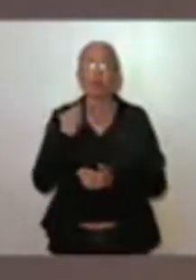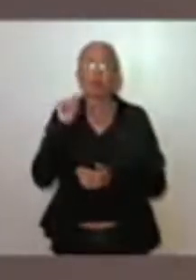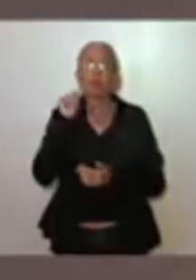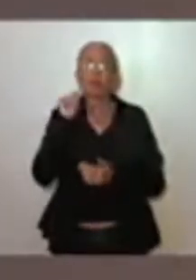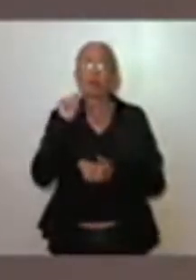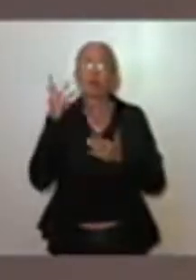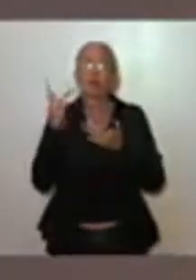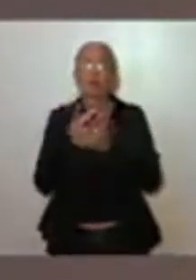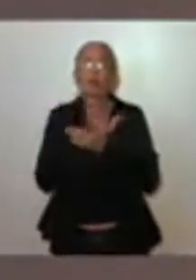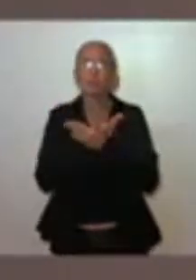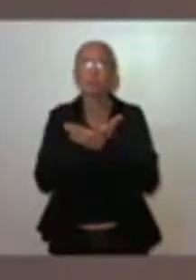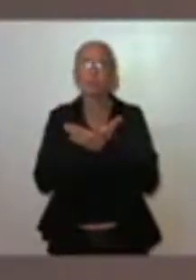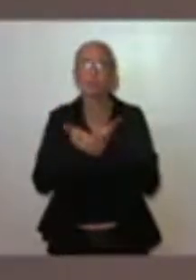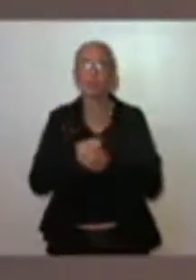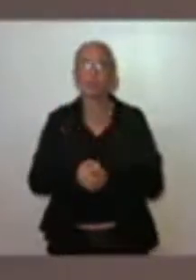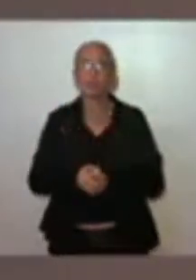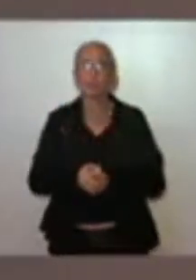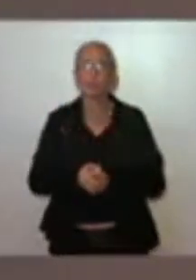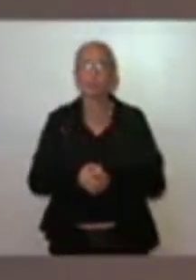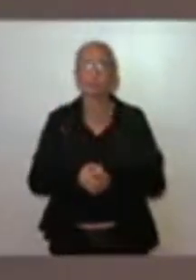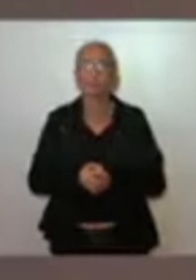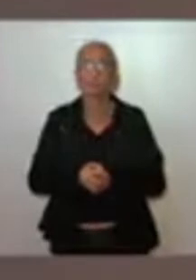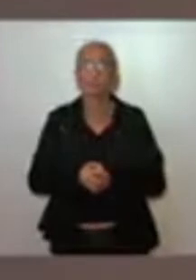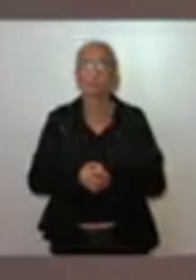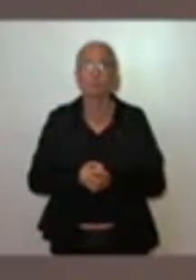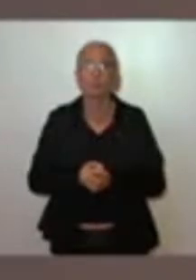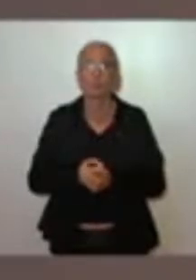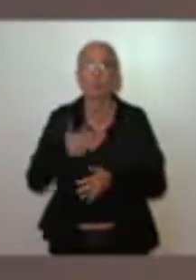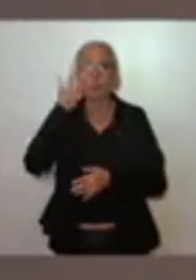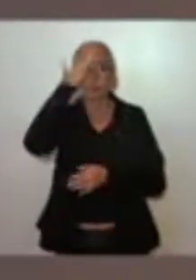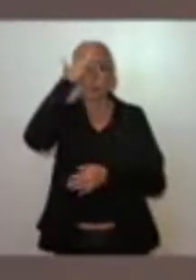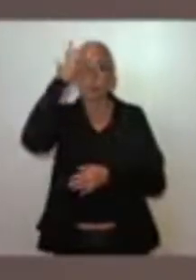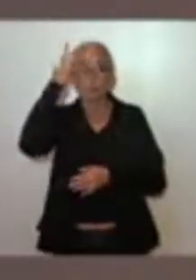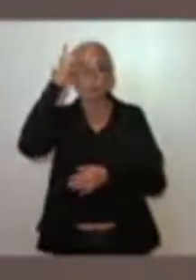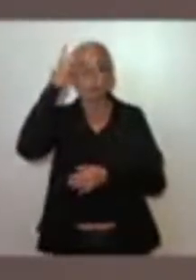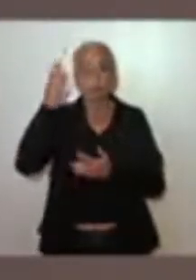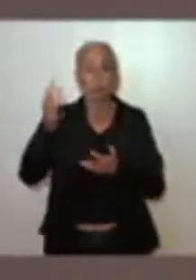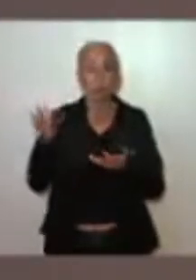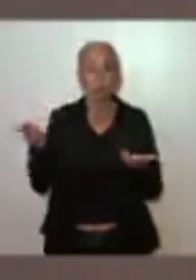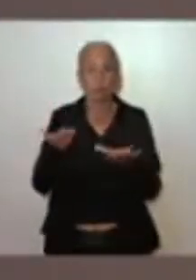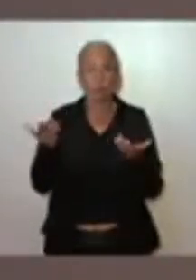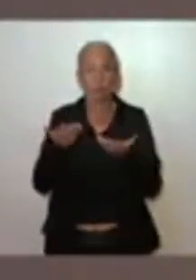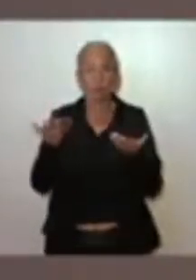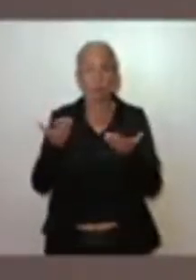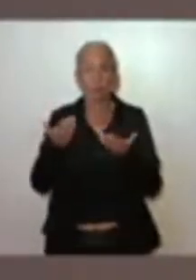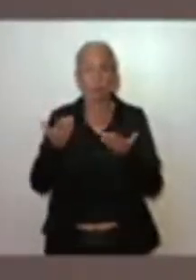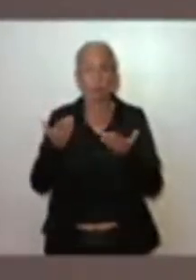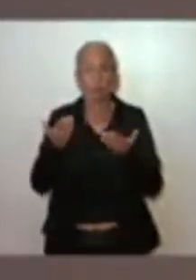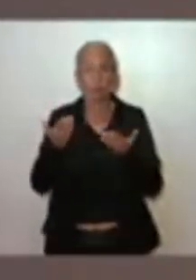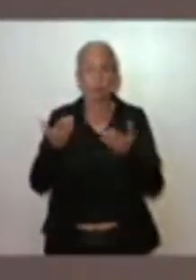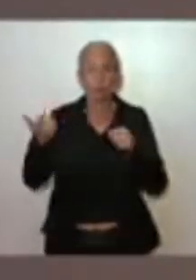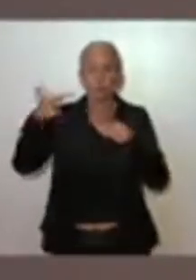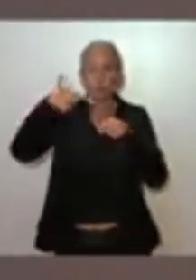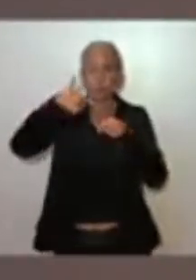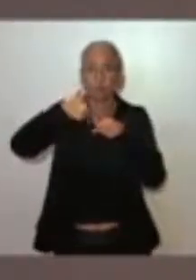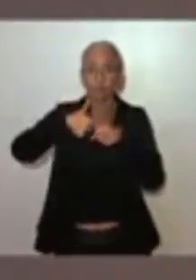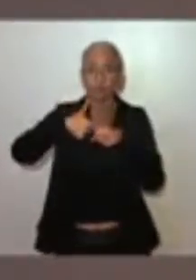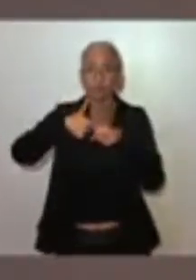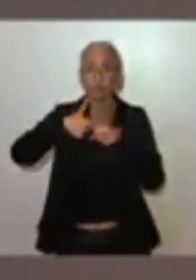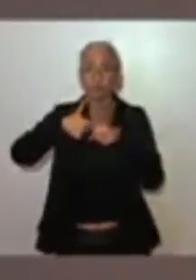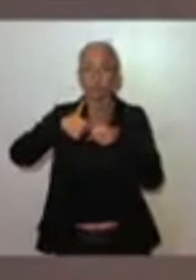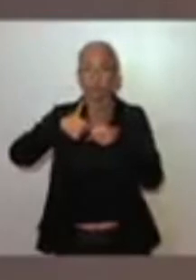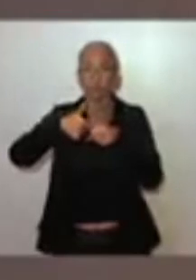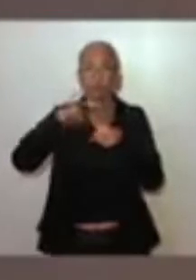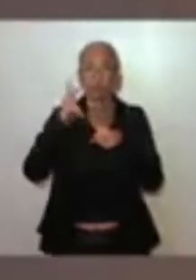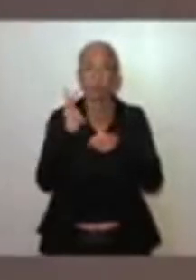tem acontecido no entanto a civilização moderna sobretudo pela queima de combustíveis fósseis como